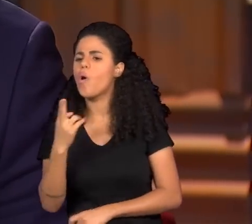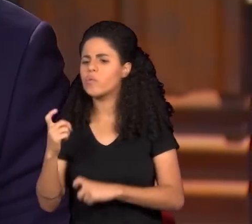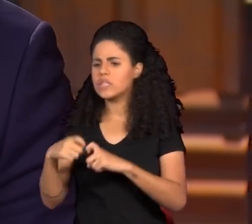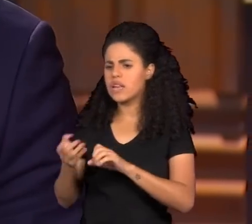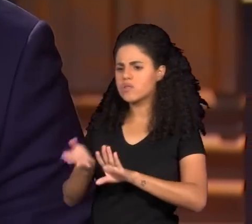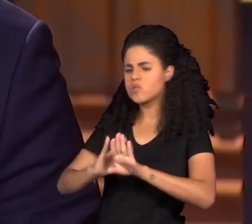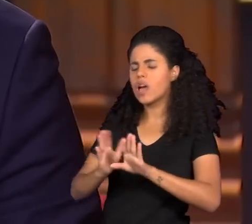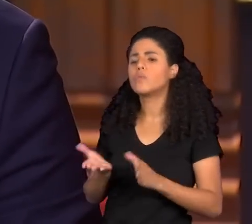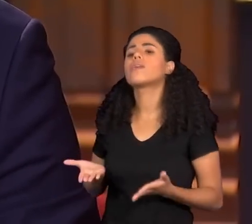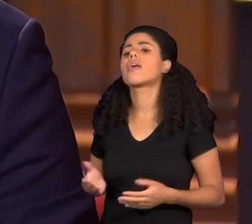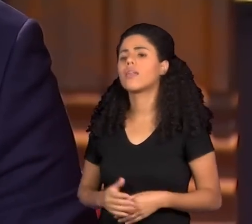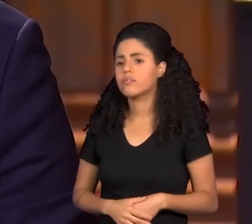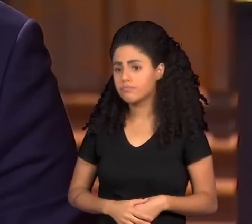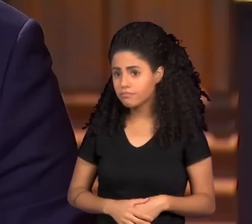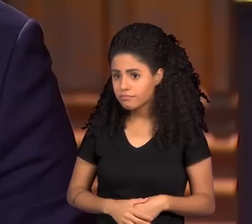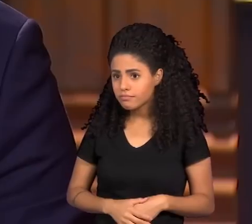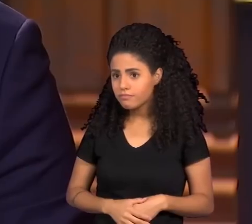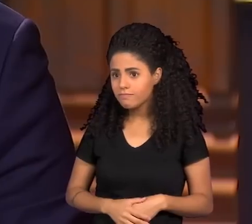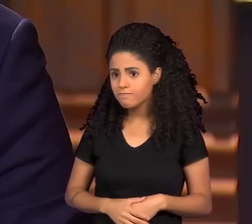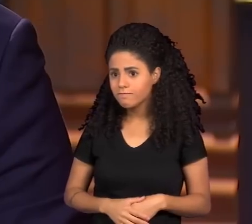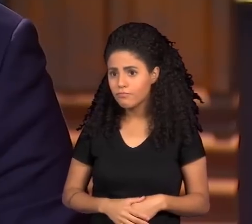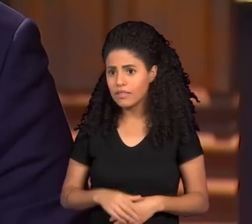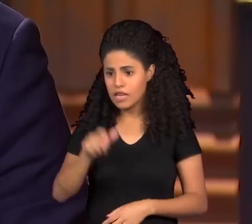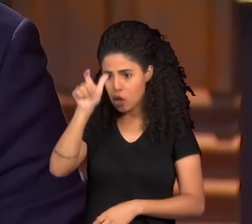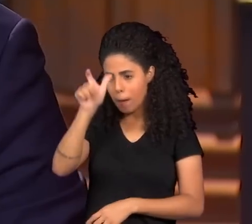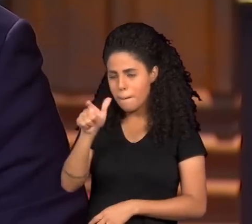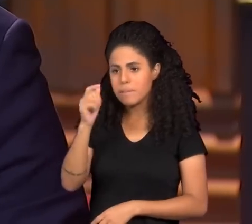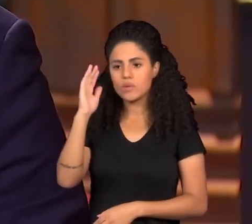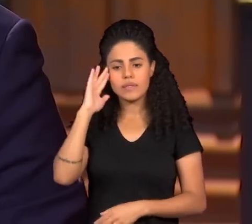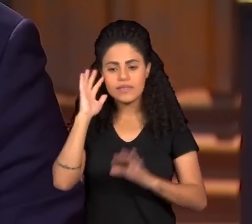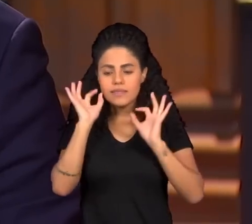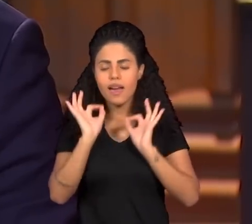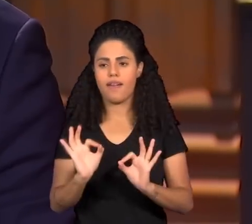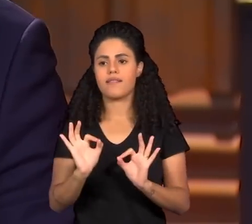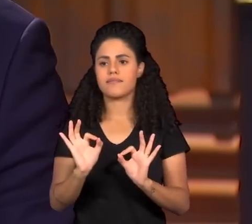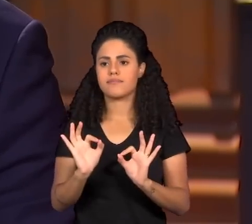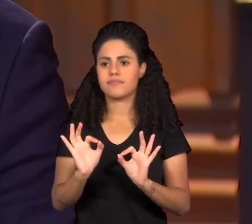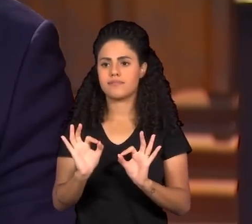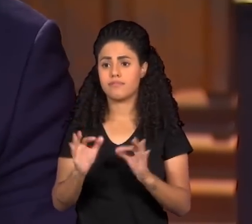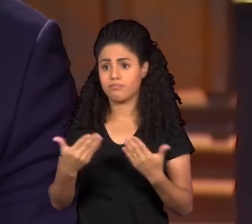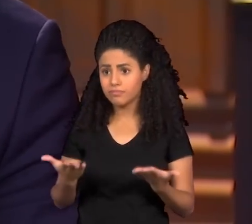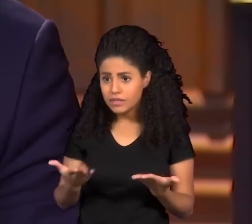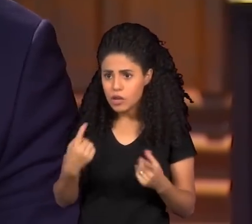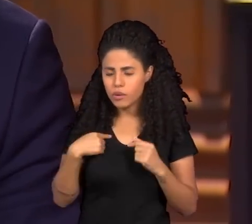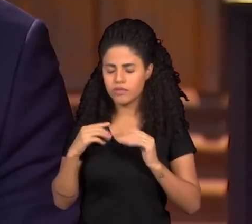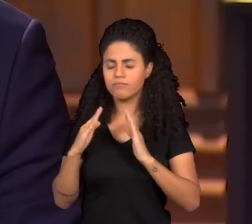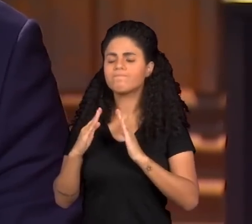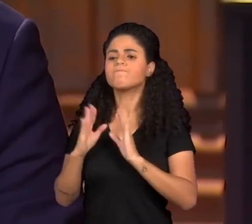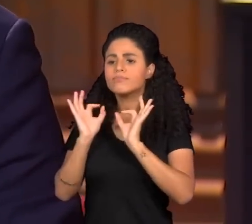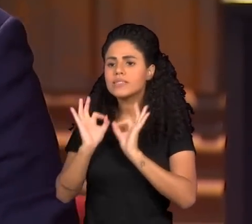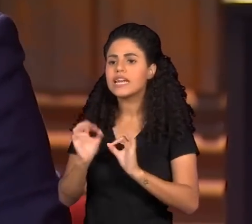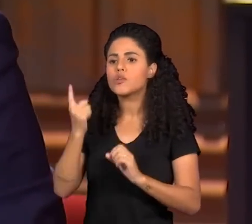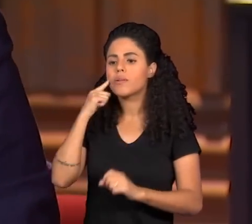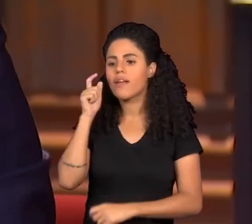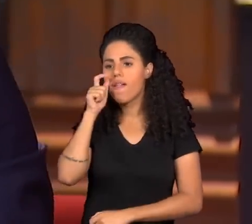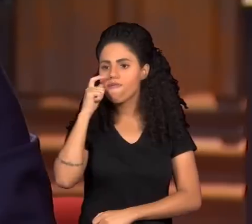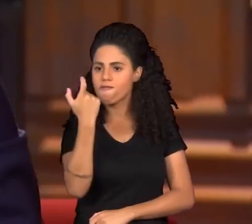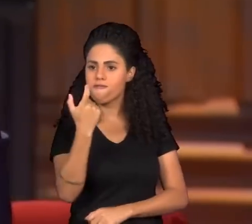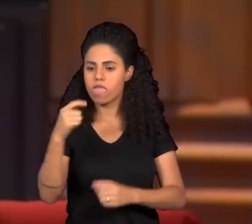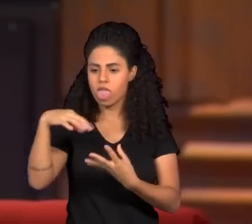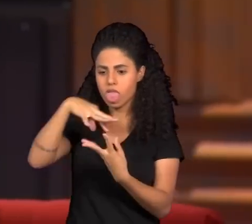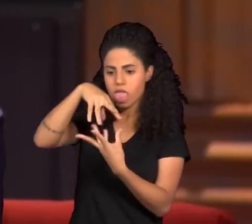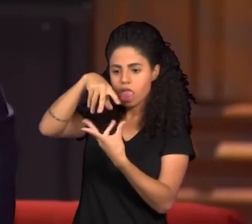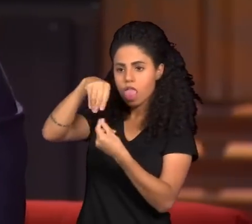não somos vistos como pessoas sérias e celibatárias. Por quê? Porque há um interesse da mídia